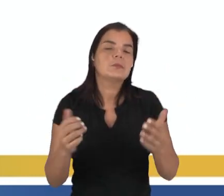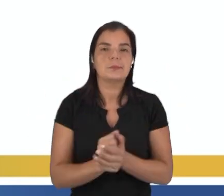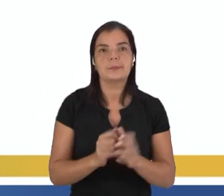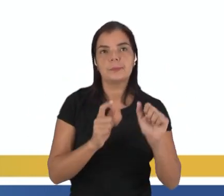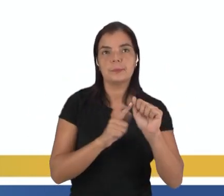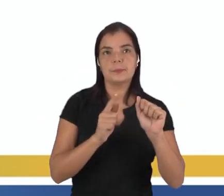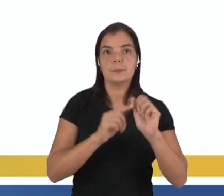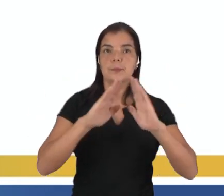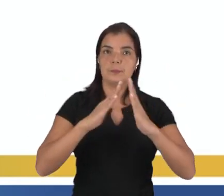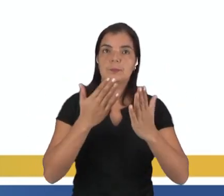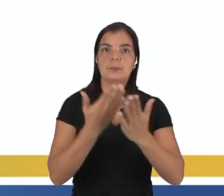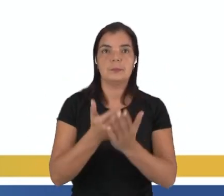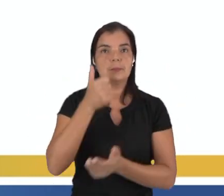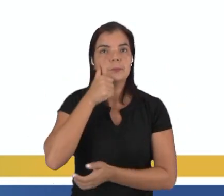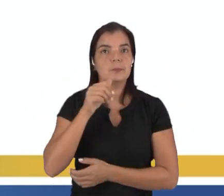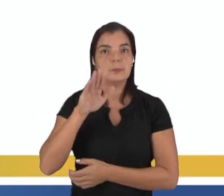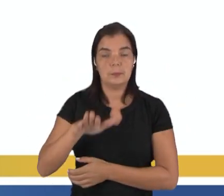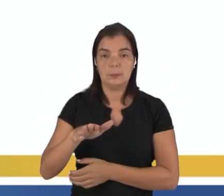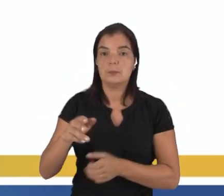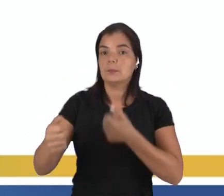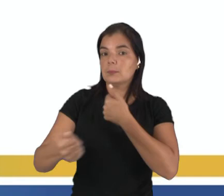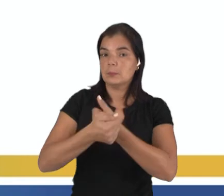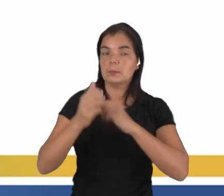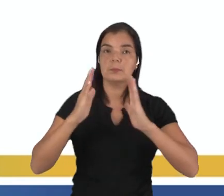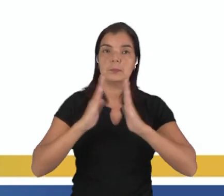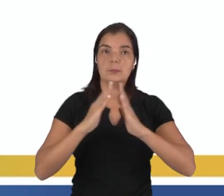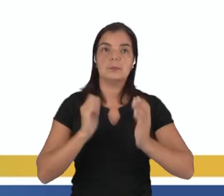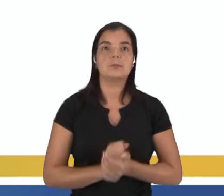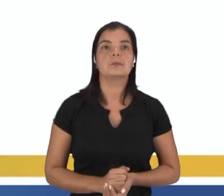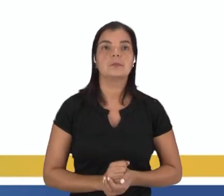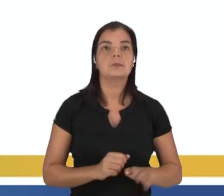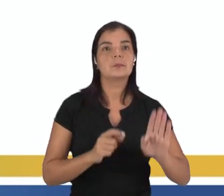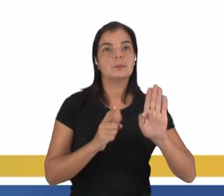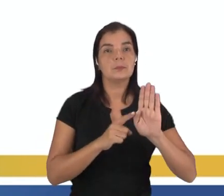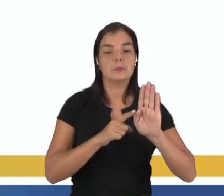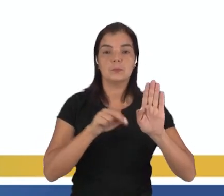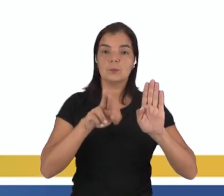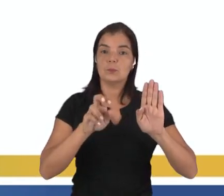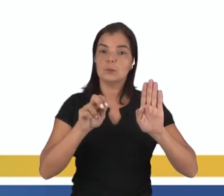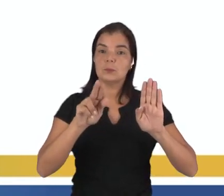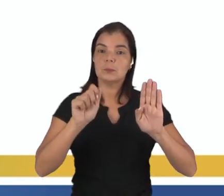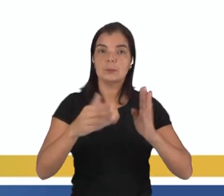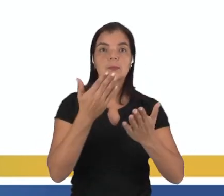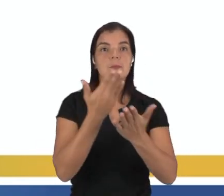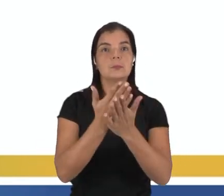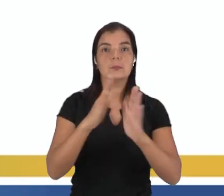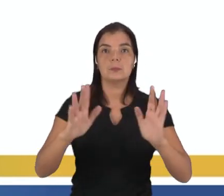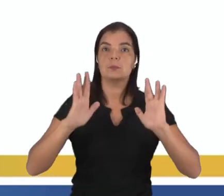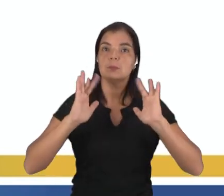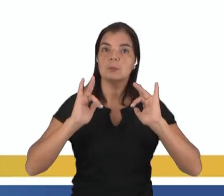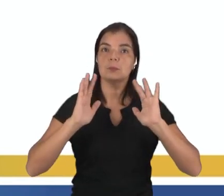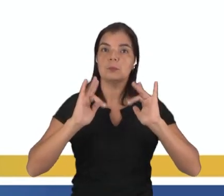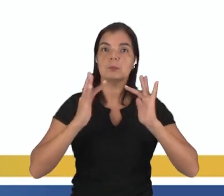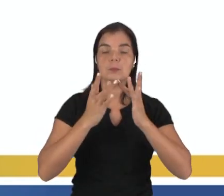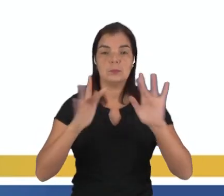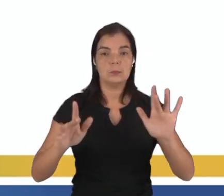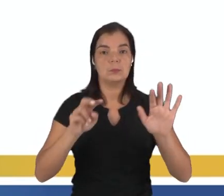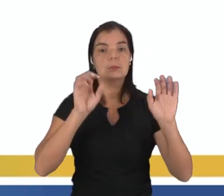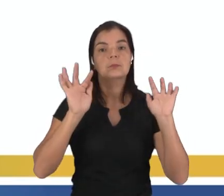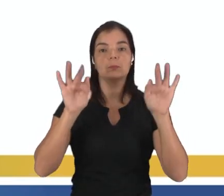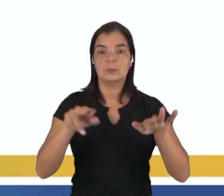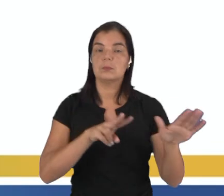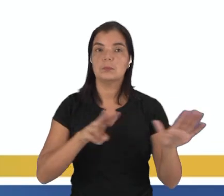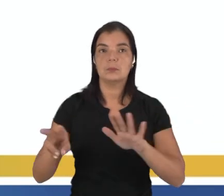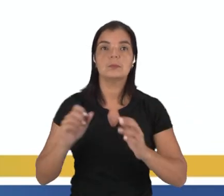Letra A. A escola das meninas era perto de casa. Letra B. Luana terminou o namoro esse final de